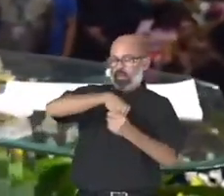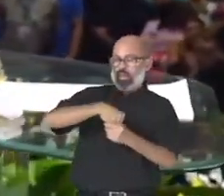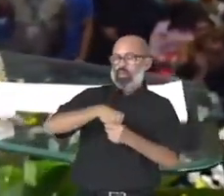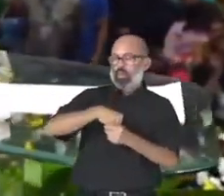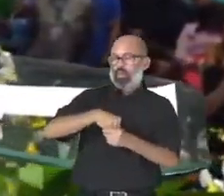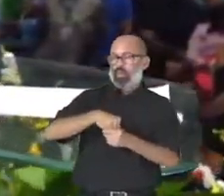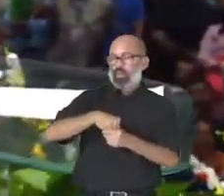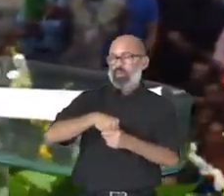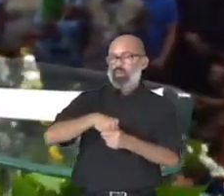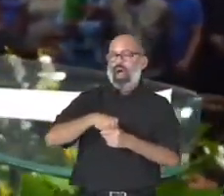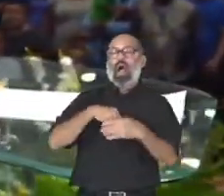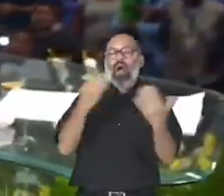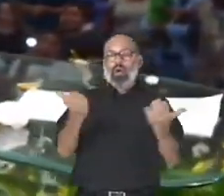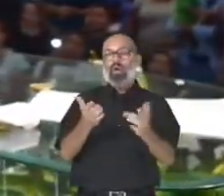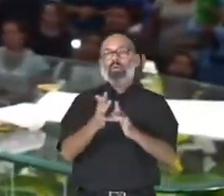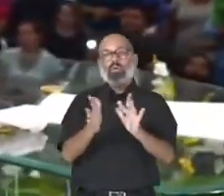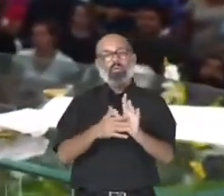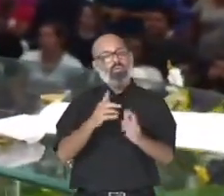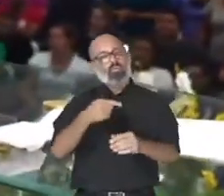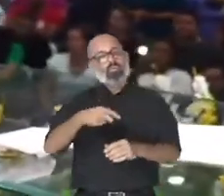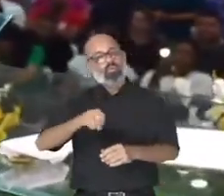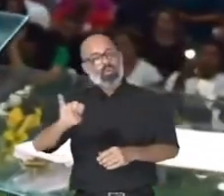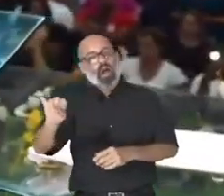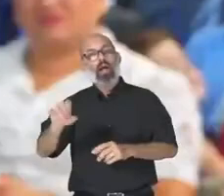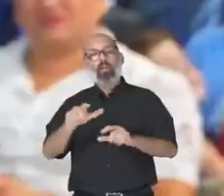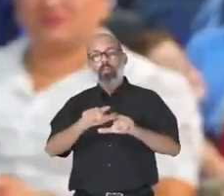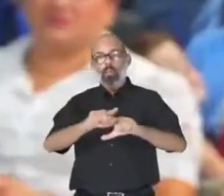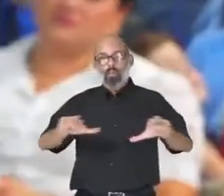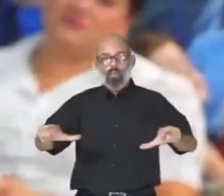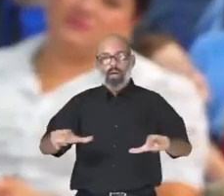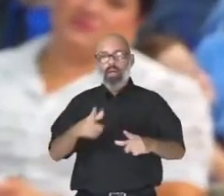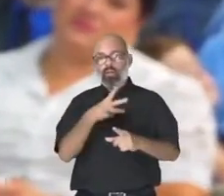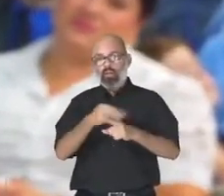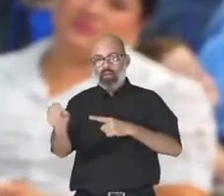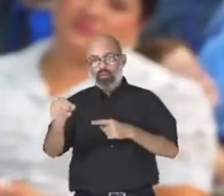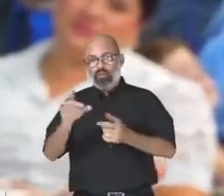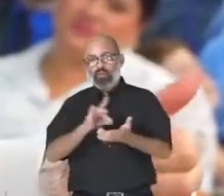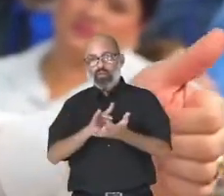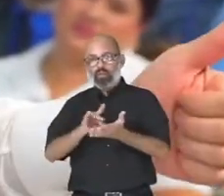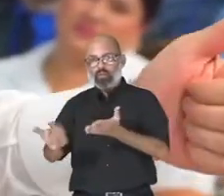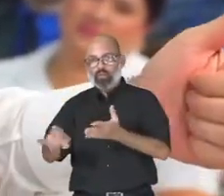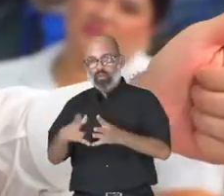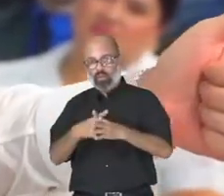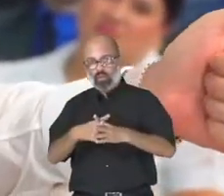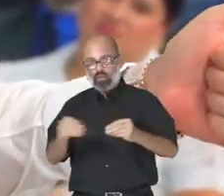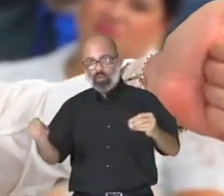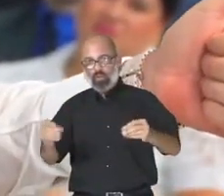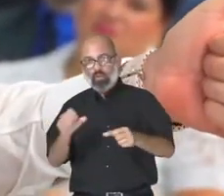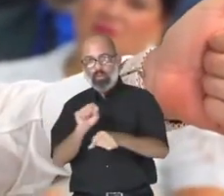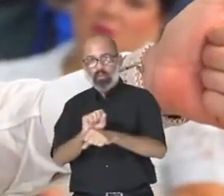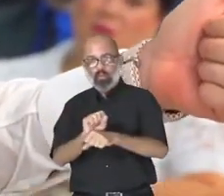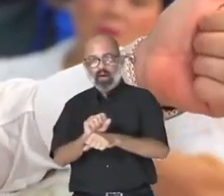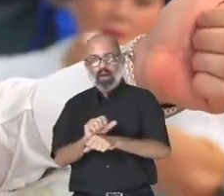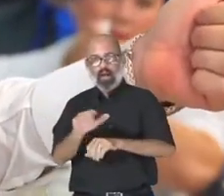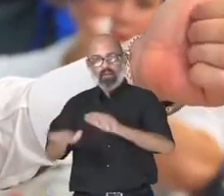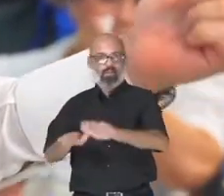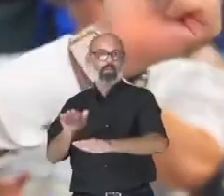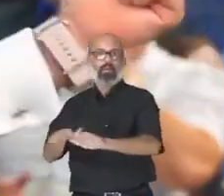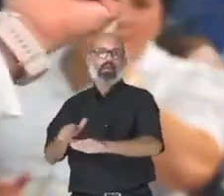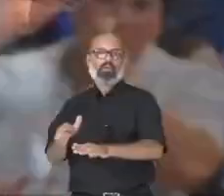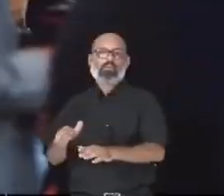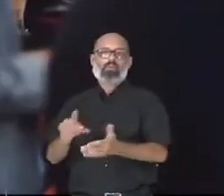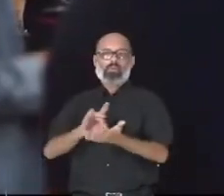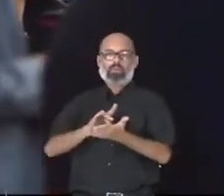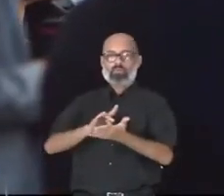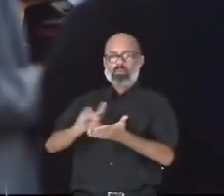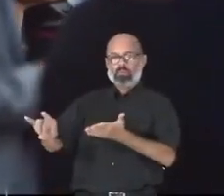ele vai para o deserto. E depois que ele sai do deserto, tendo vencido o diabo, as enfermidades não paravam de pé diante de Jesus. Os